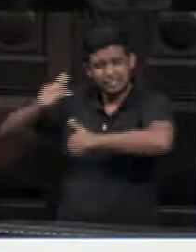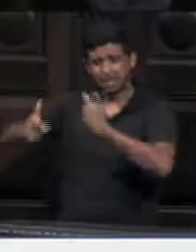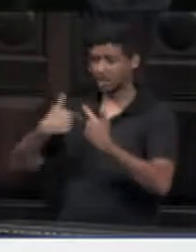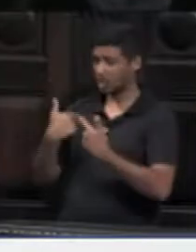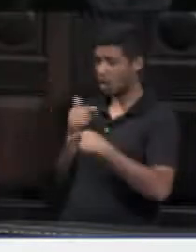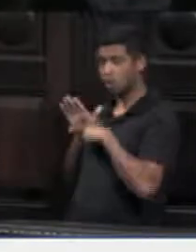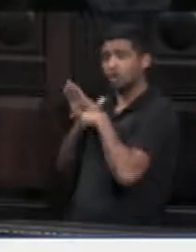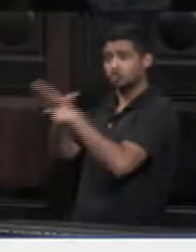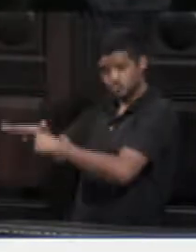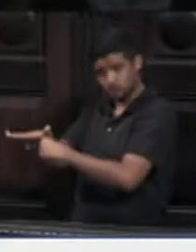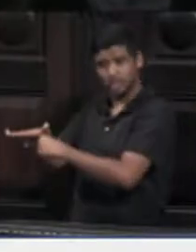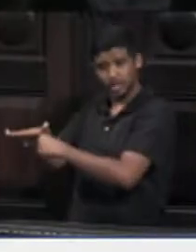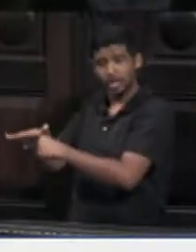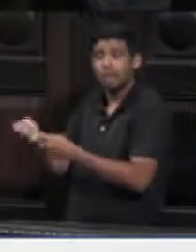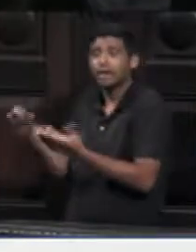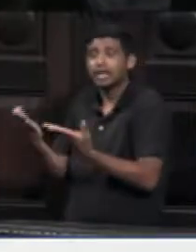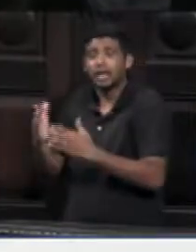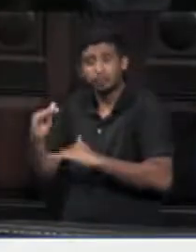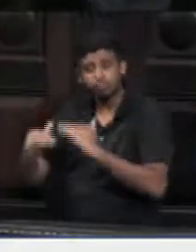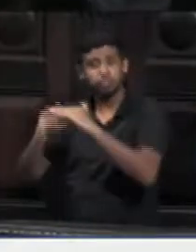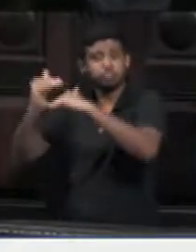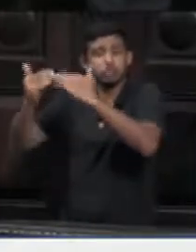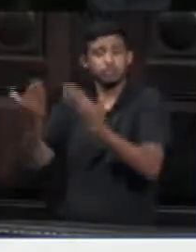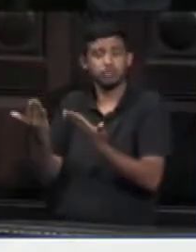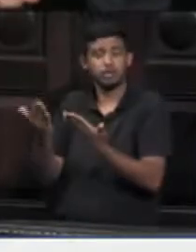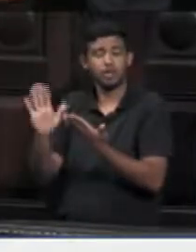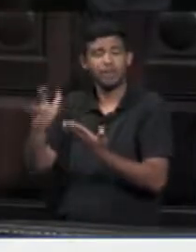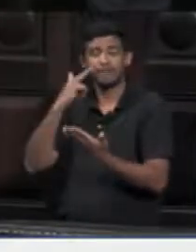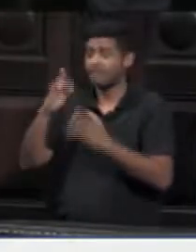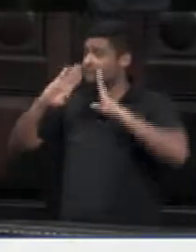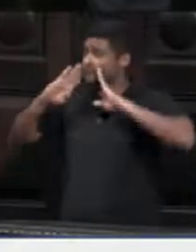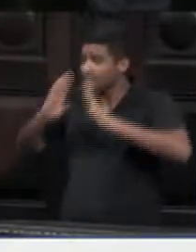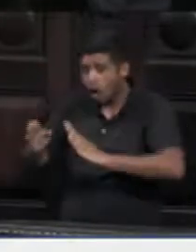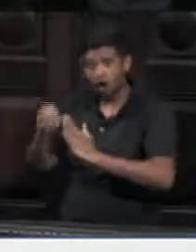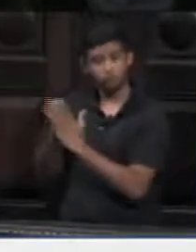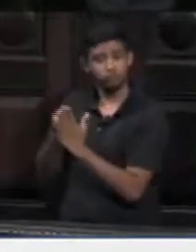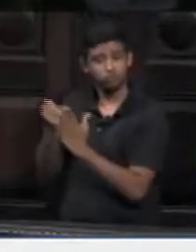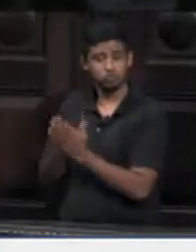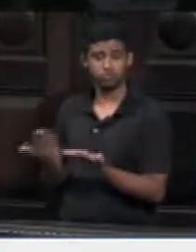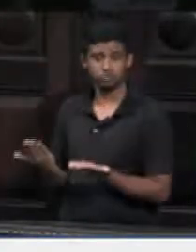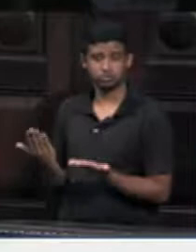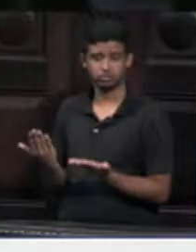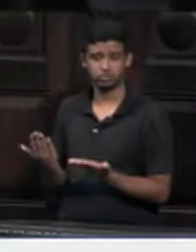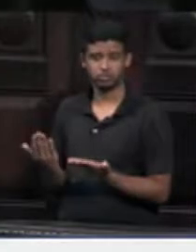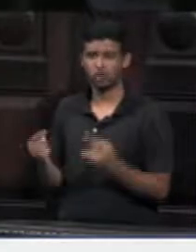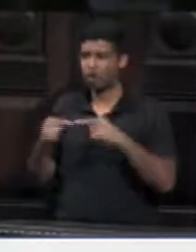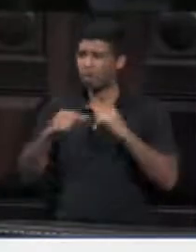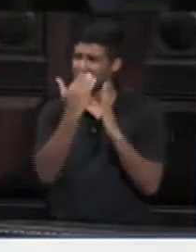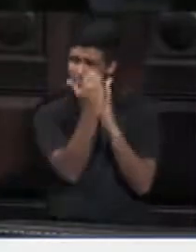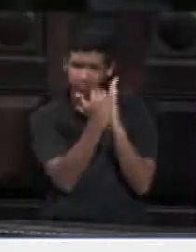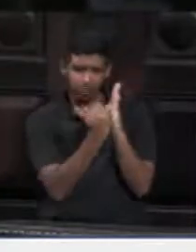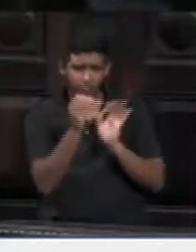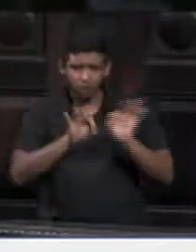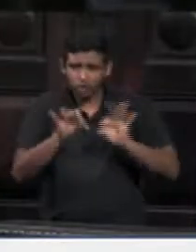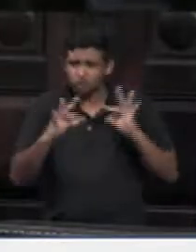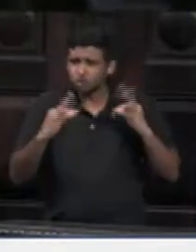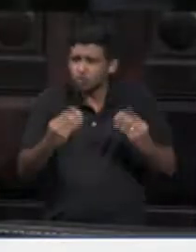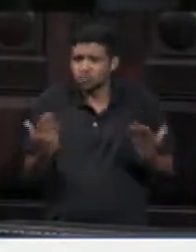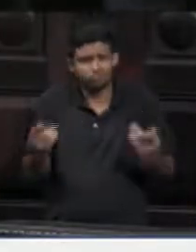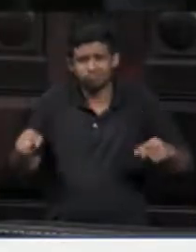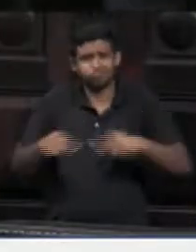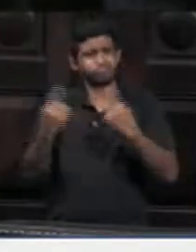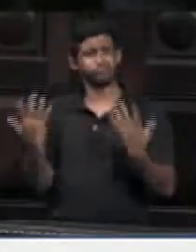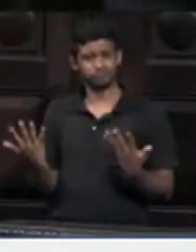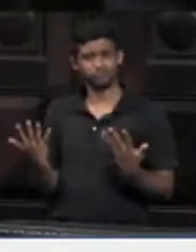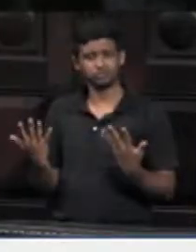para não acontecer. Mas essa é uma luta específica, e não a luta do projeto como um todo.